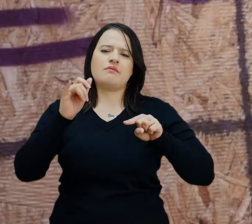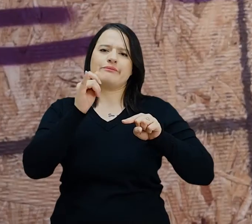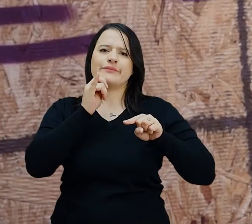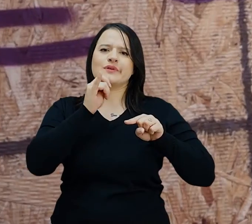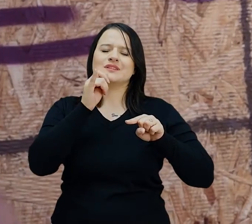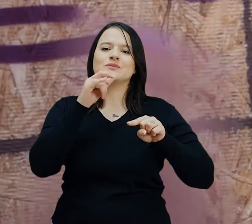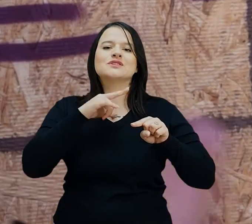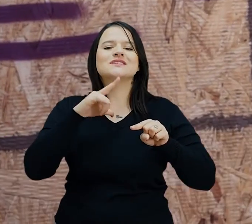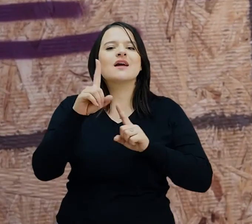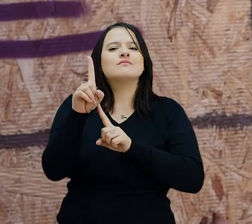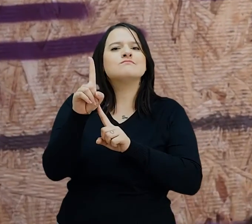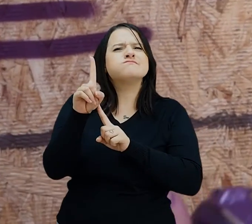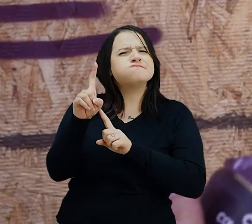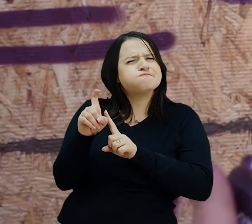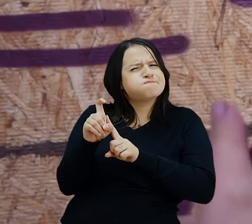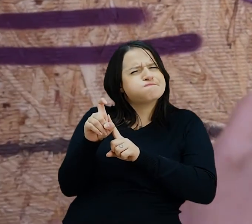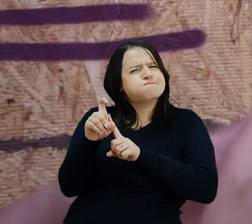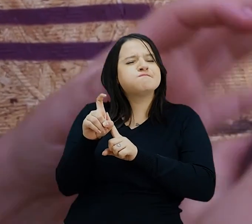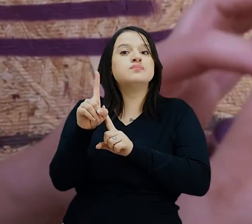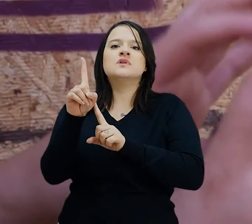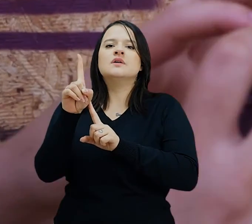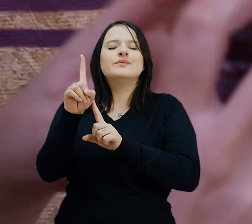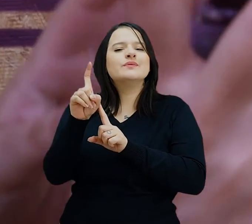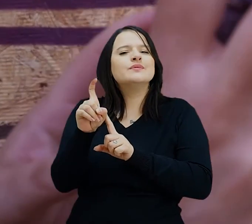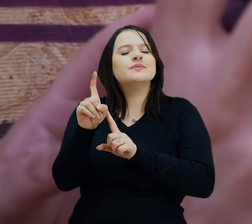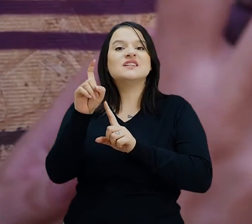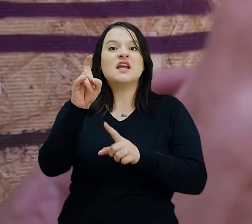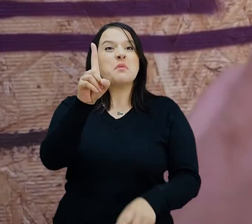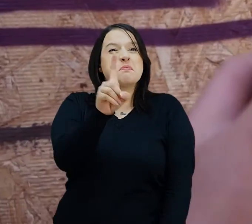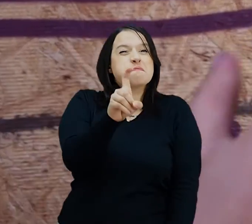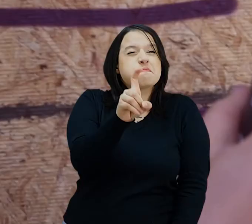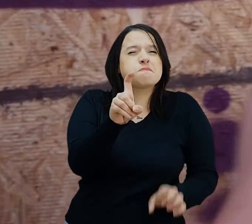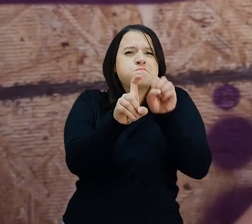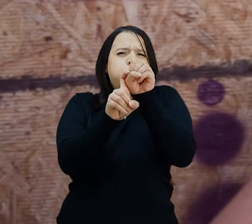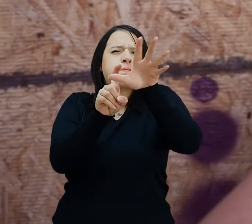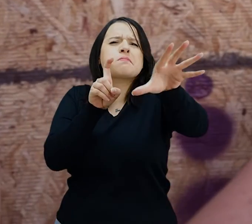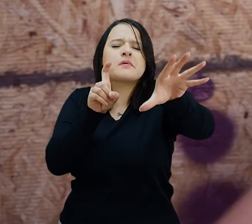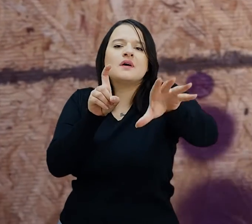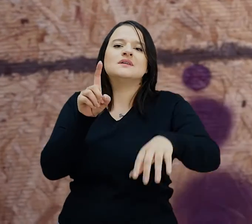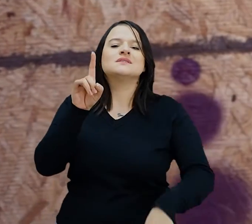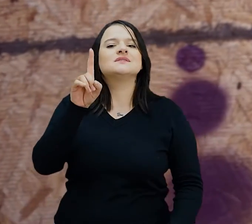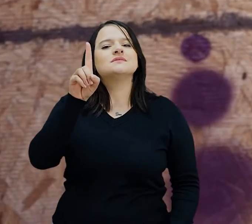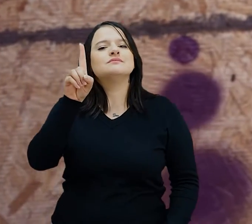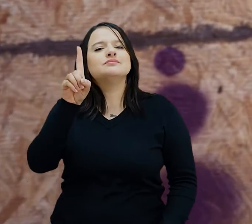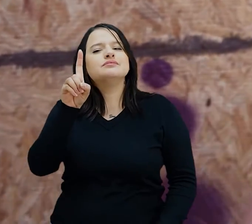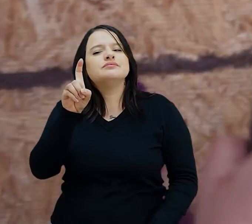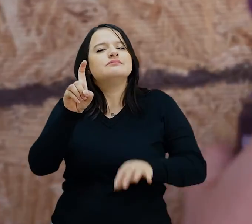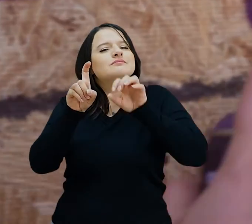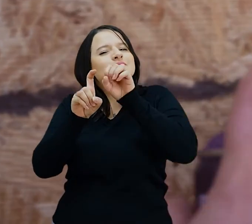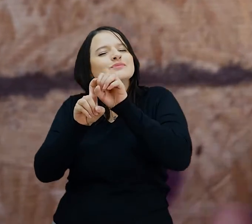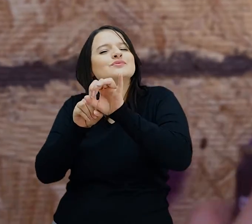fica o traço. Tem outras variáveis também, que é a força do dedo na lata. Se eu apertar com muita força, sai